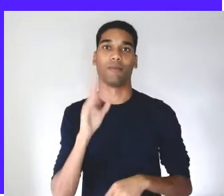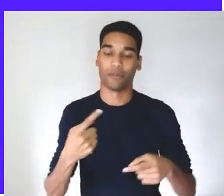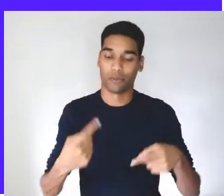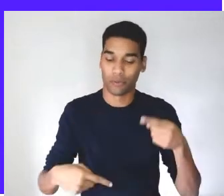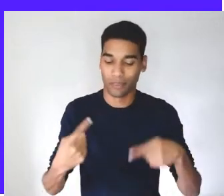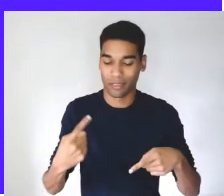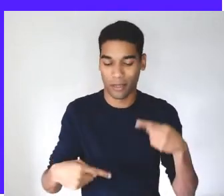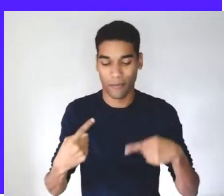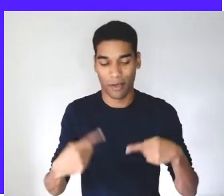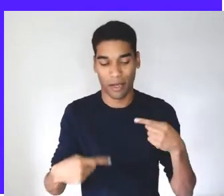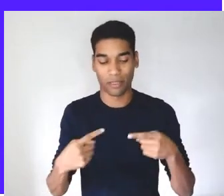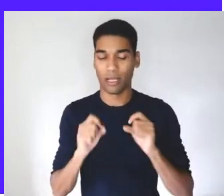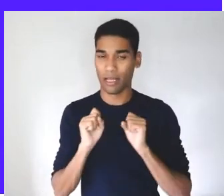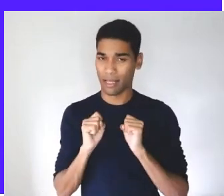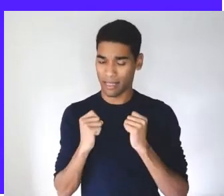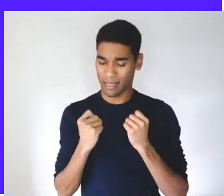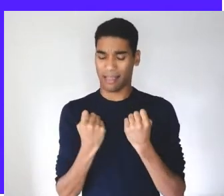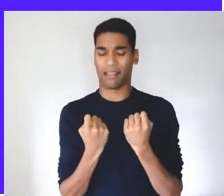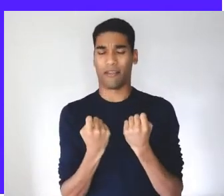defendendo, né,